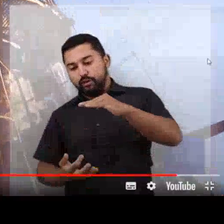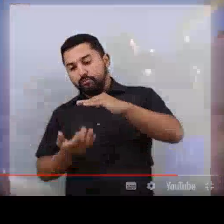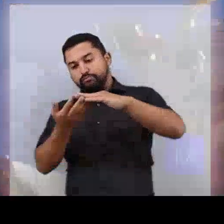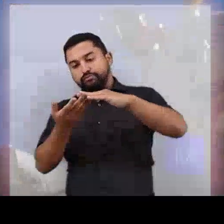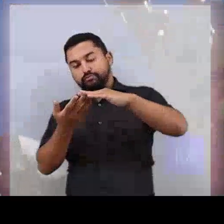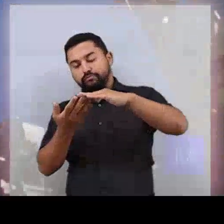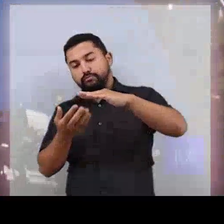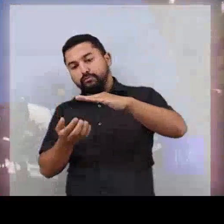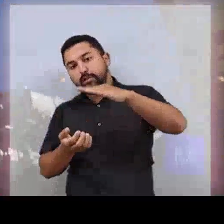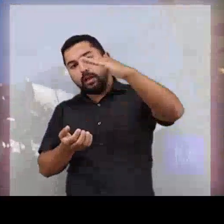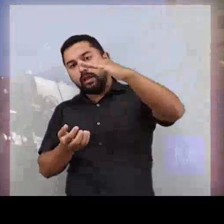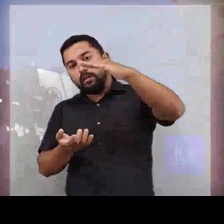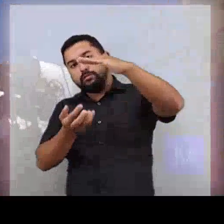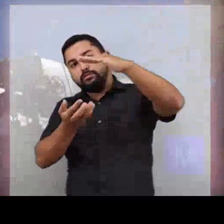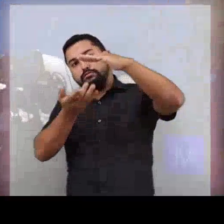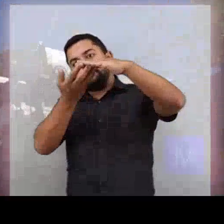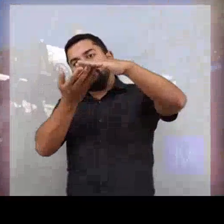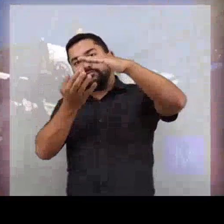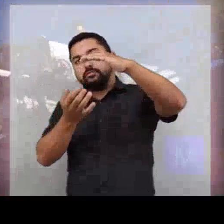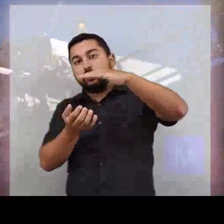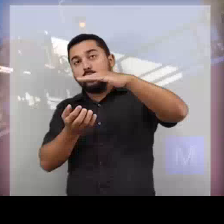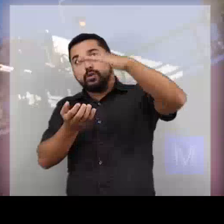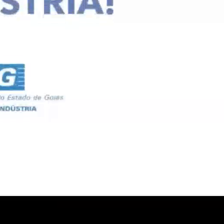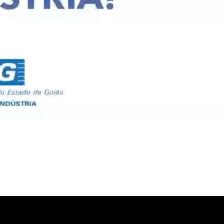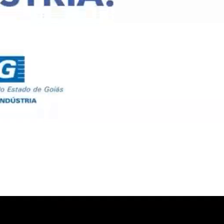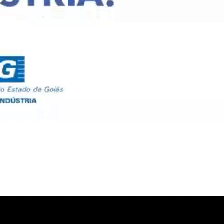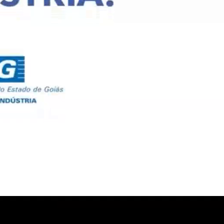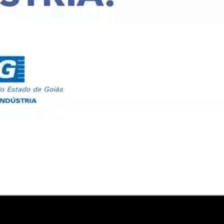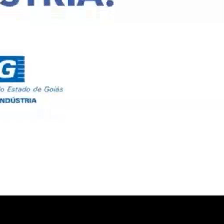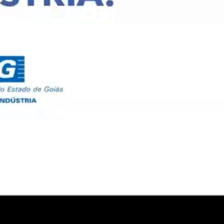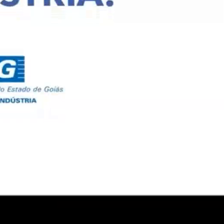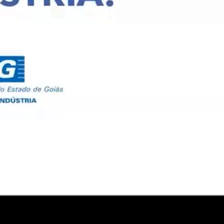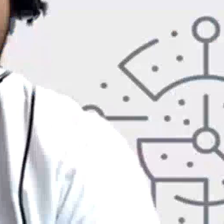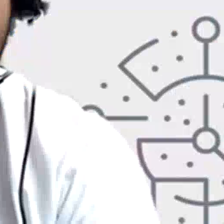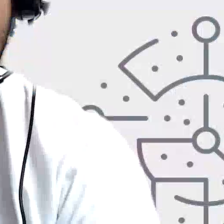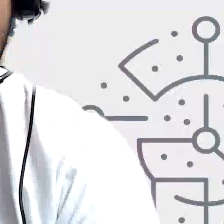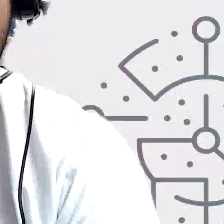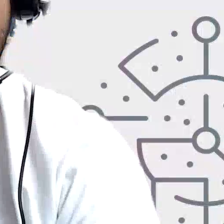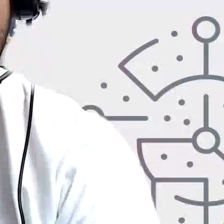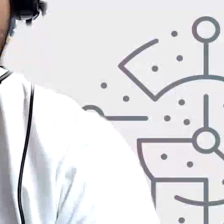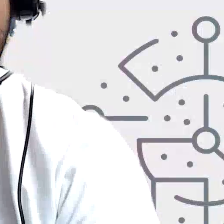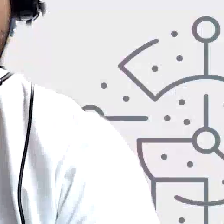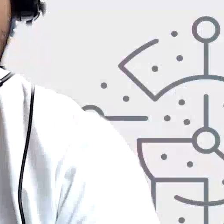vai subindo, esfriando, a mistura de moléculas começa a condensar, virar líquido.